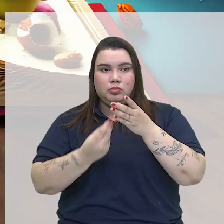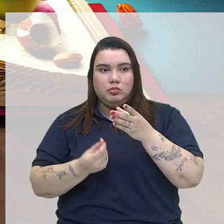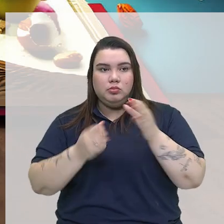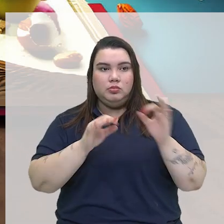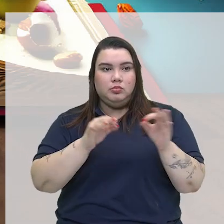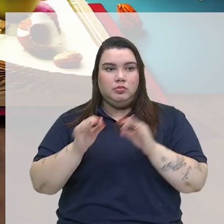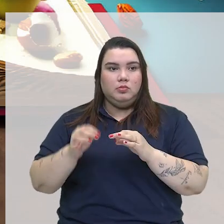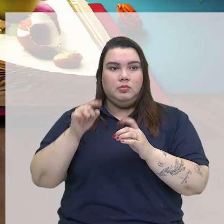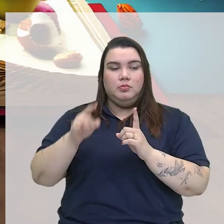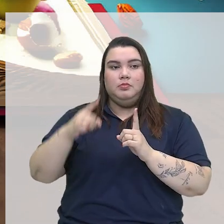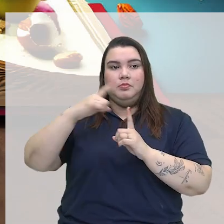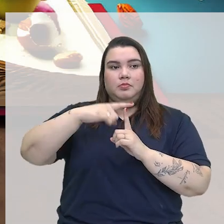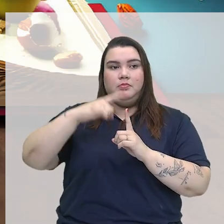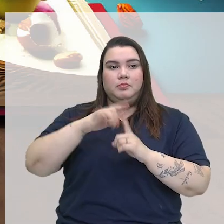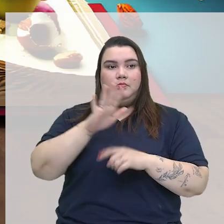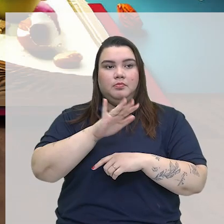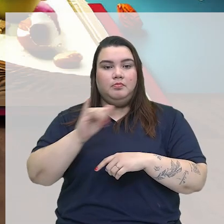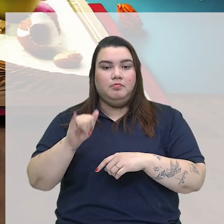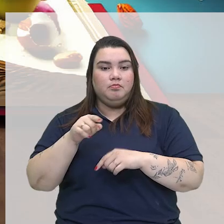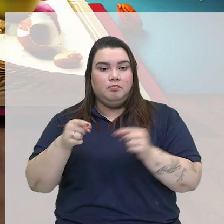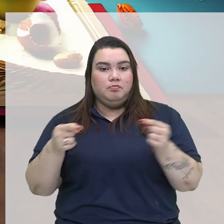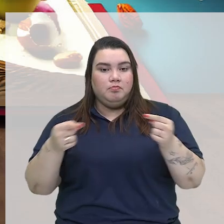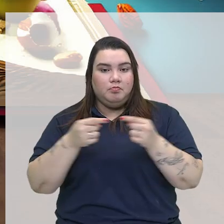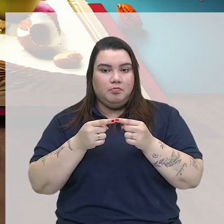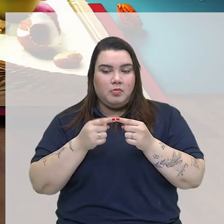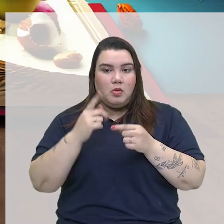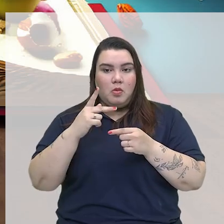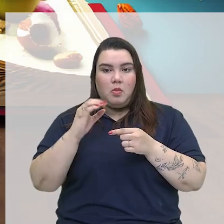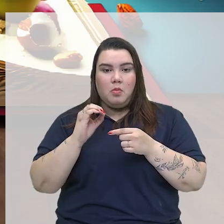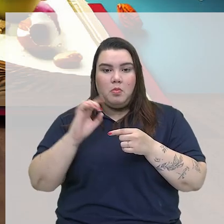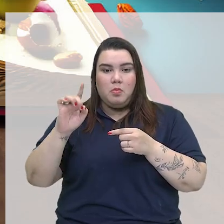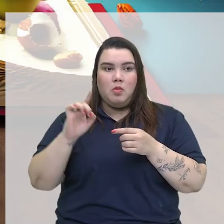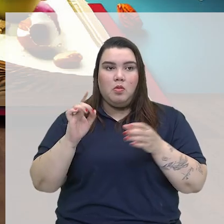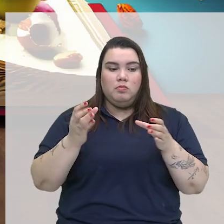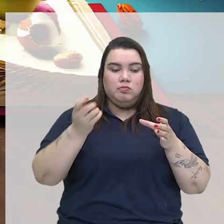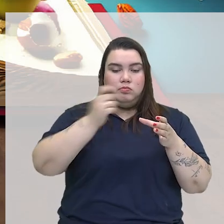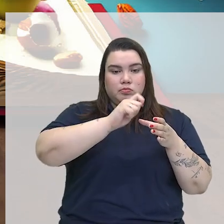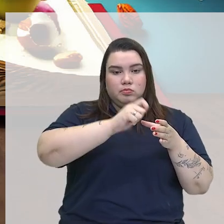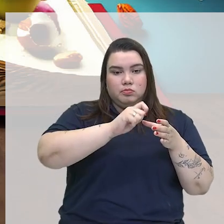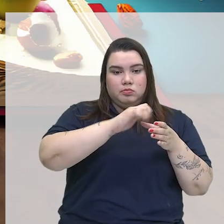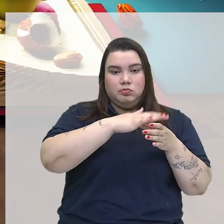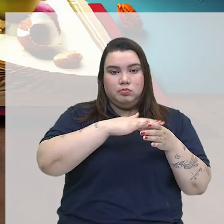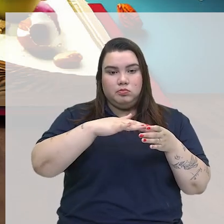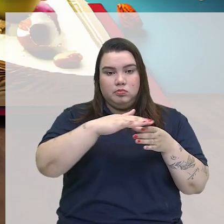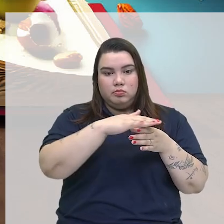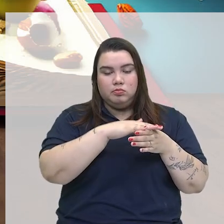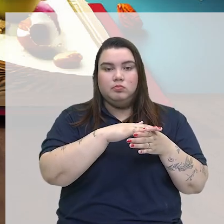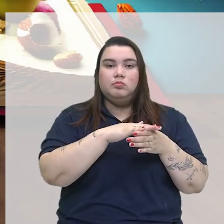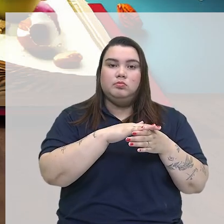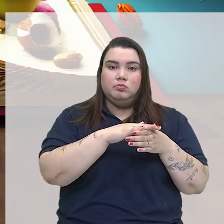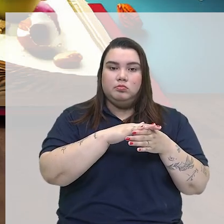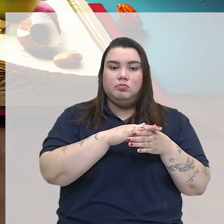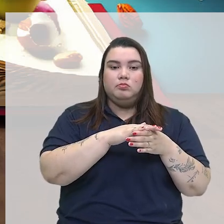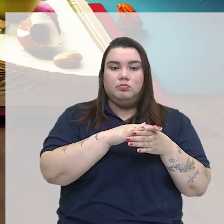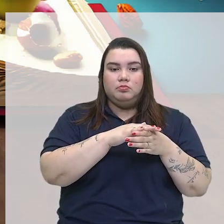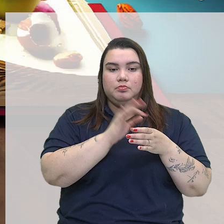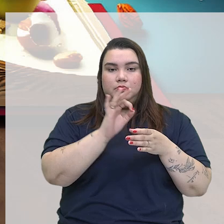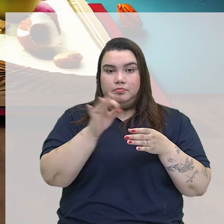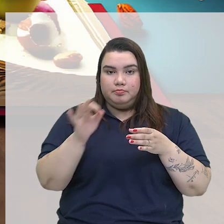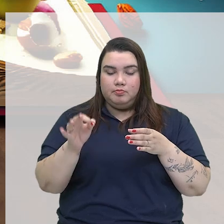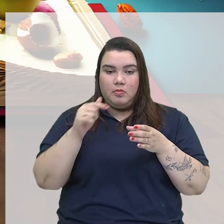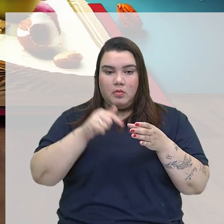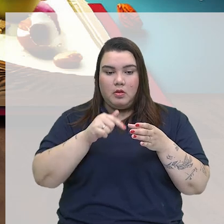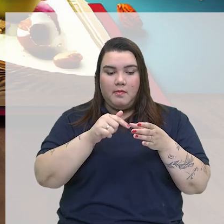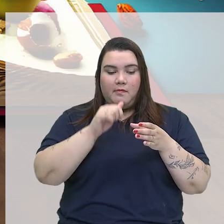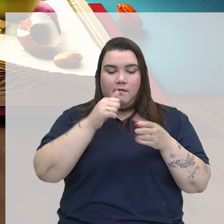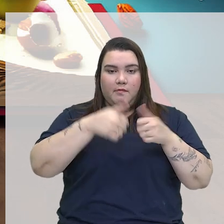filtração, você vai colocar a parte sólida, né, que é separável da mistura, no recipiente, né, onde ele vai